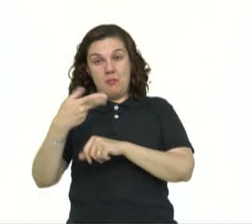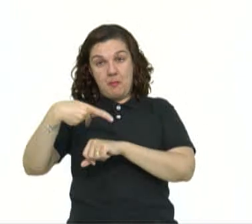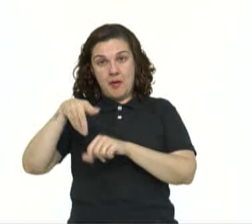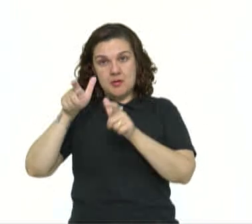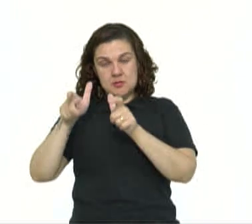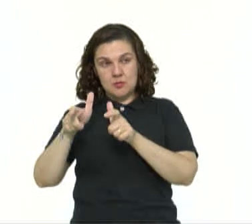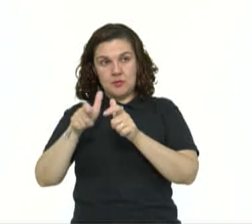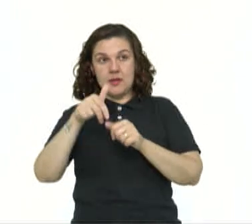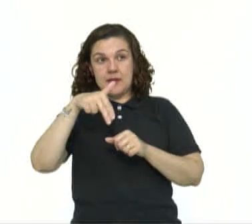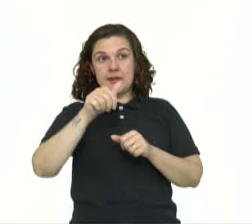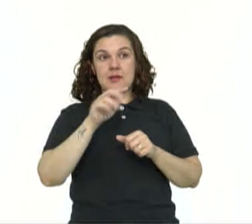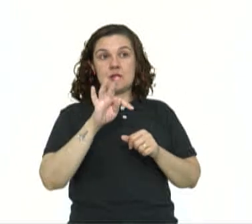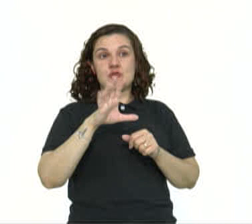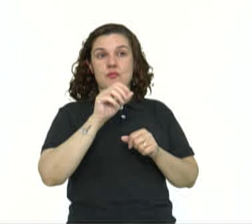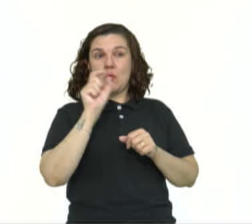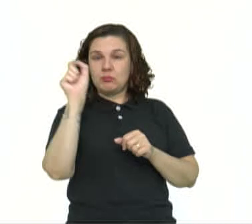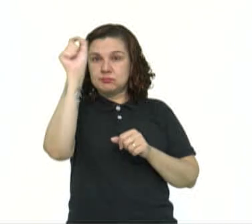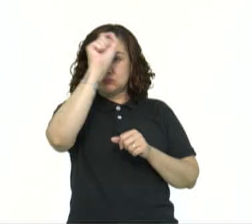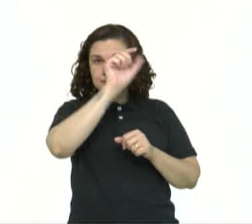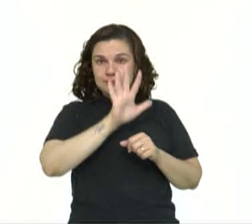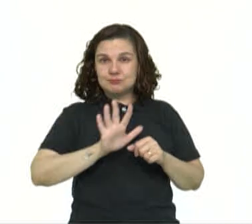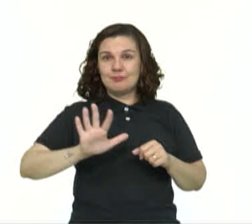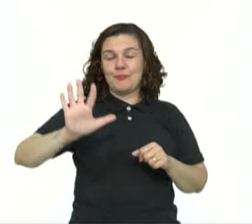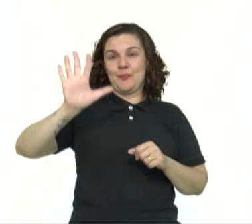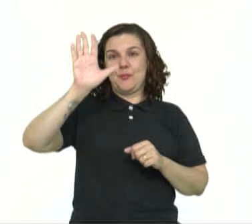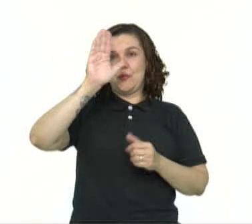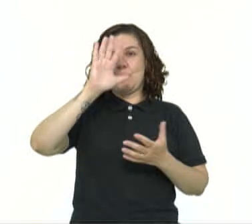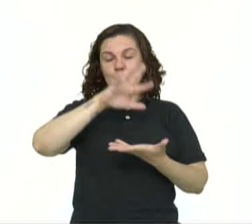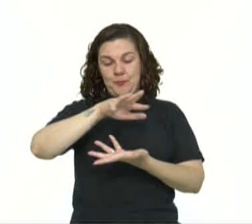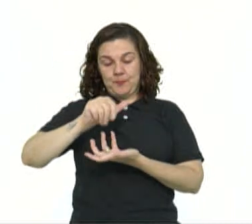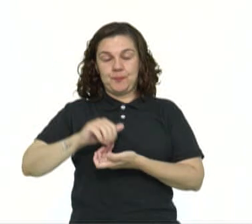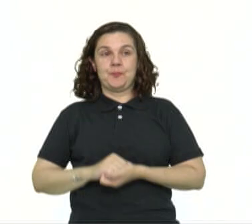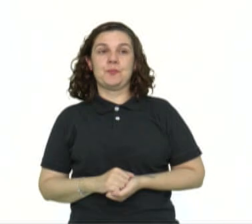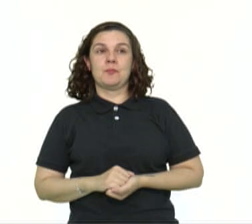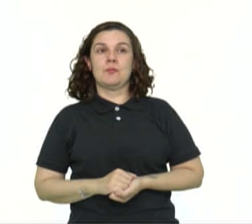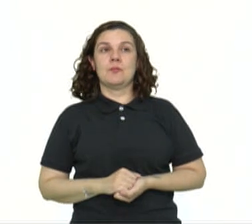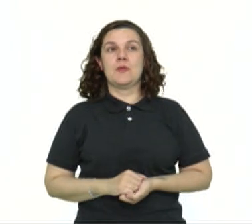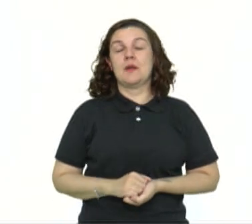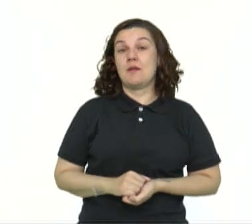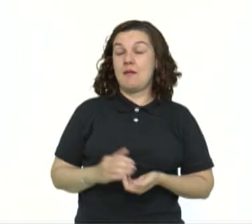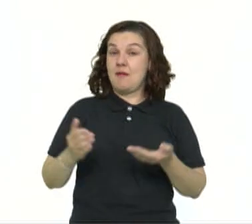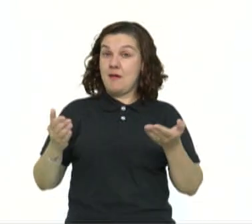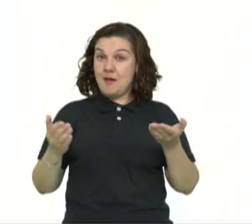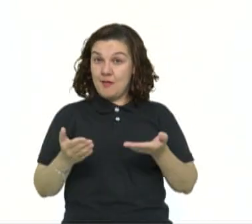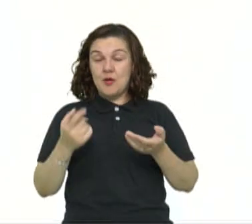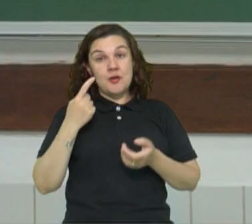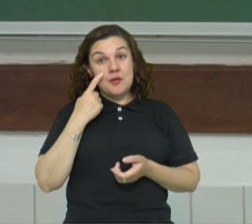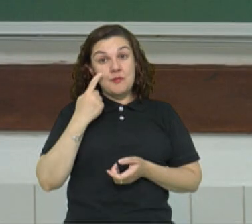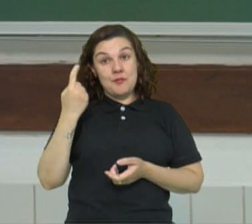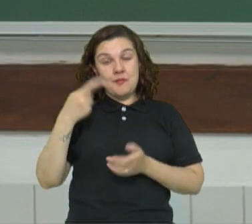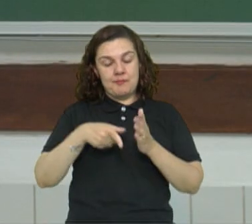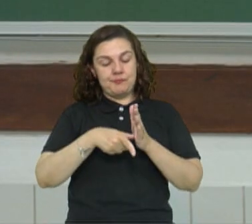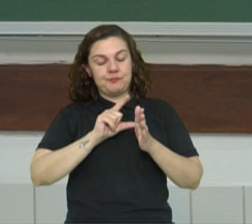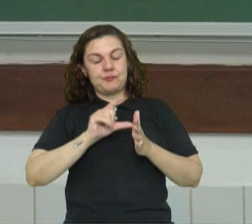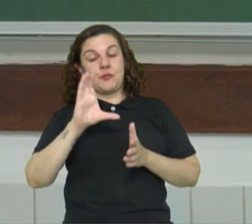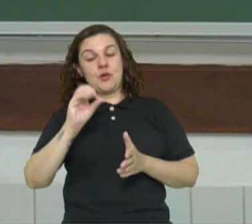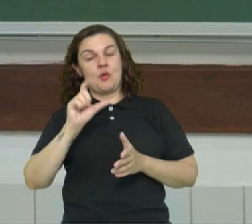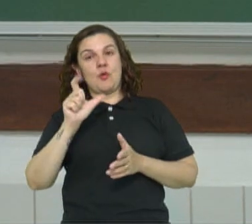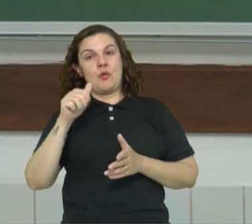nativos abrange povos muito diferentes espalhados por todo o mundo. Vamos ver a arte